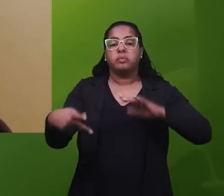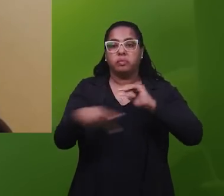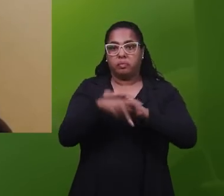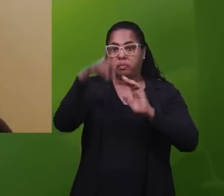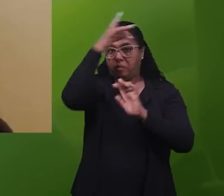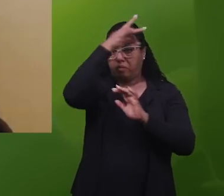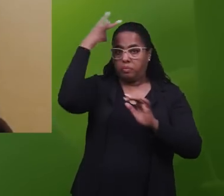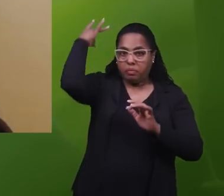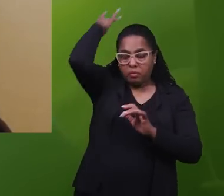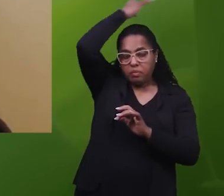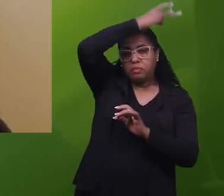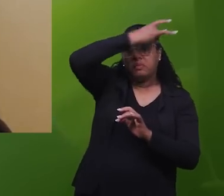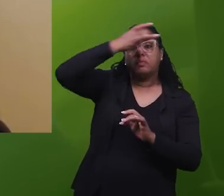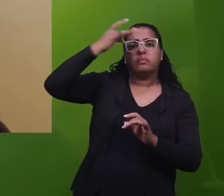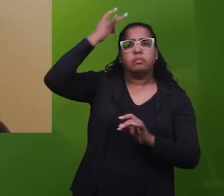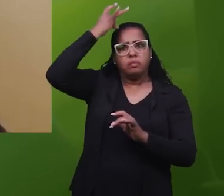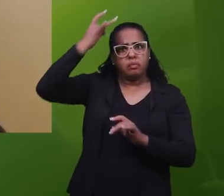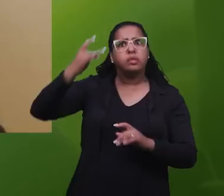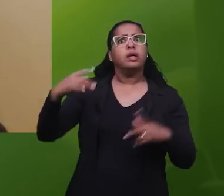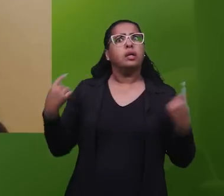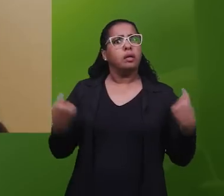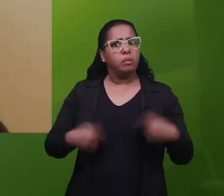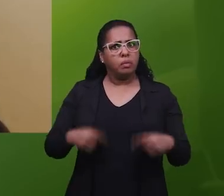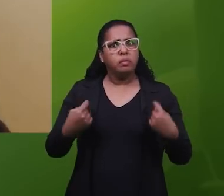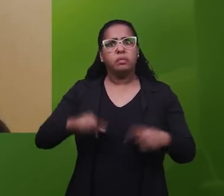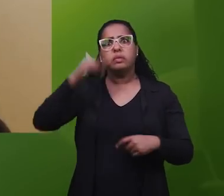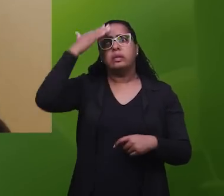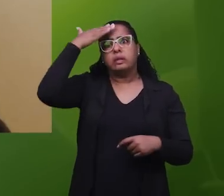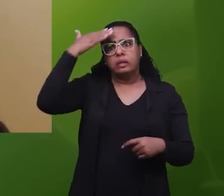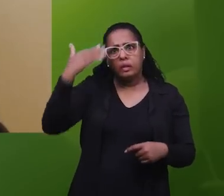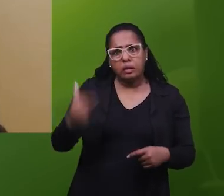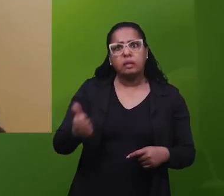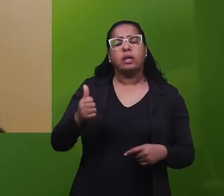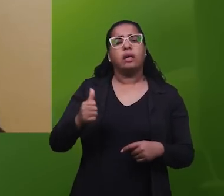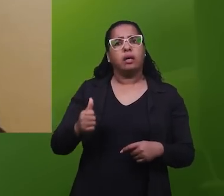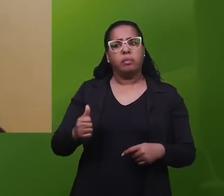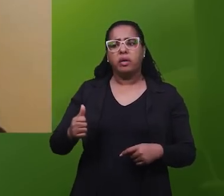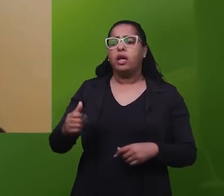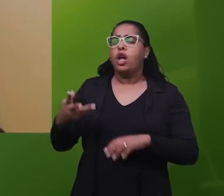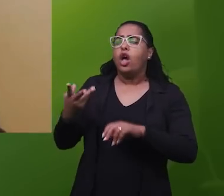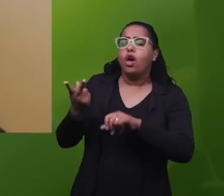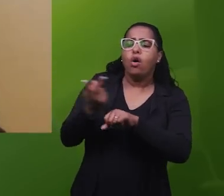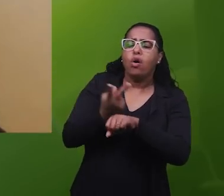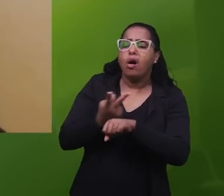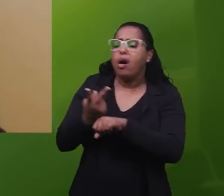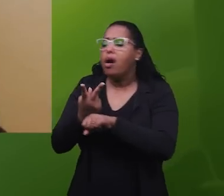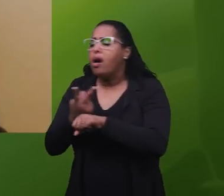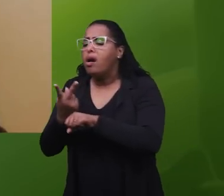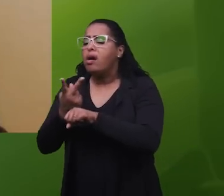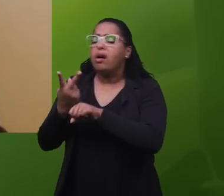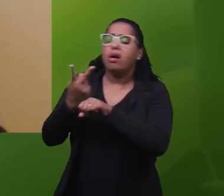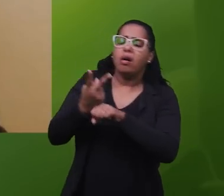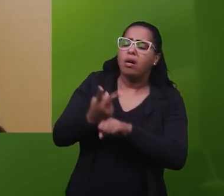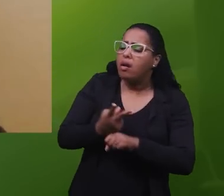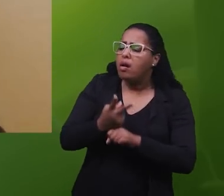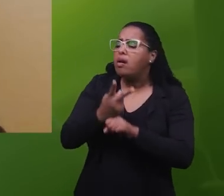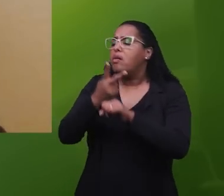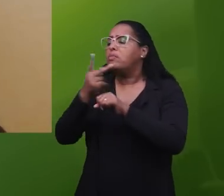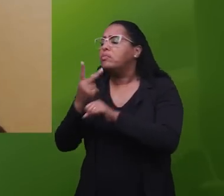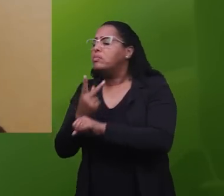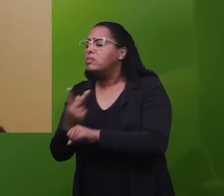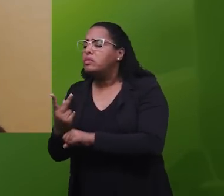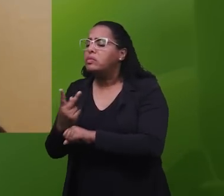Santo, ele tem necessidade, ele sabe, diz assim, eu busquei a quem ama a